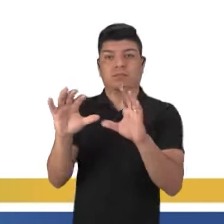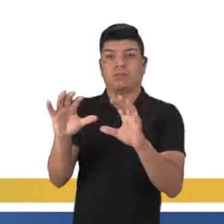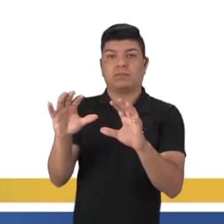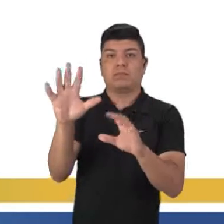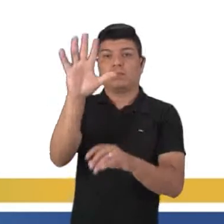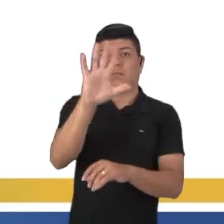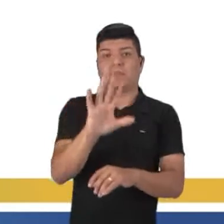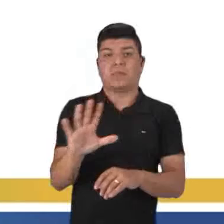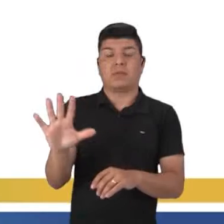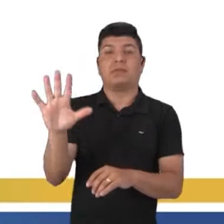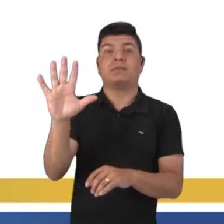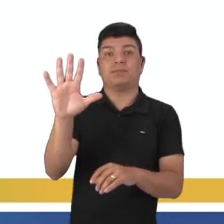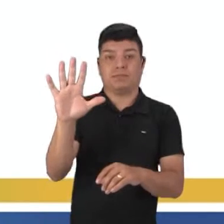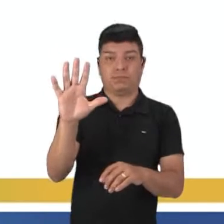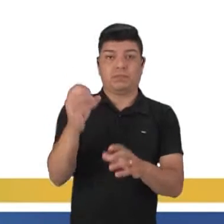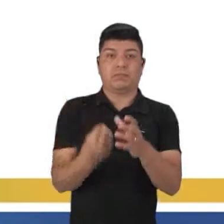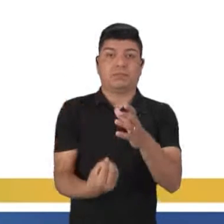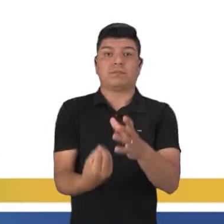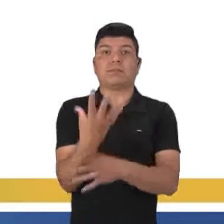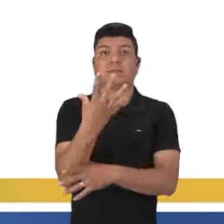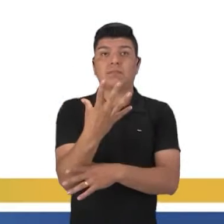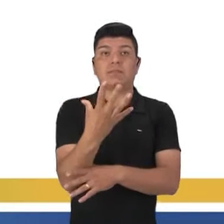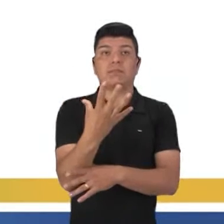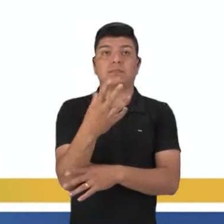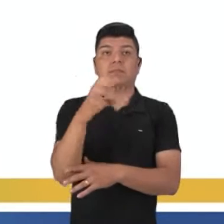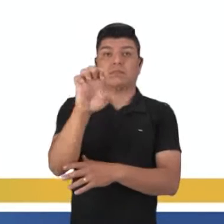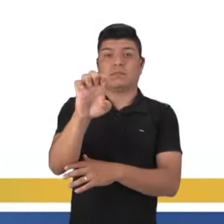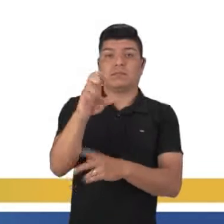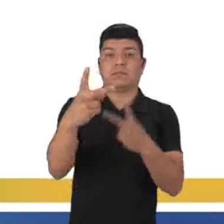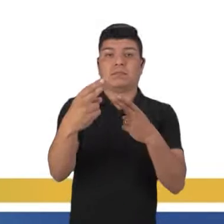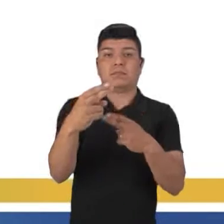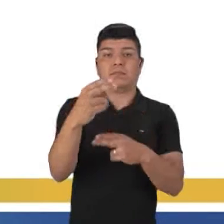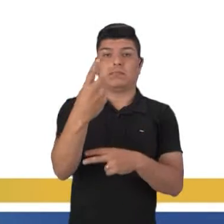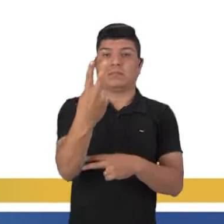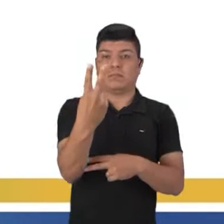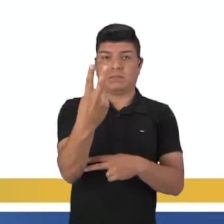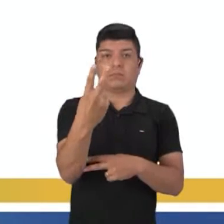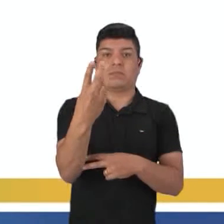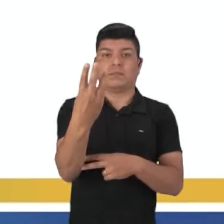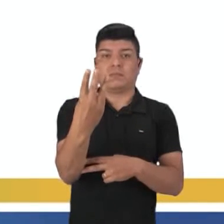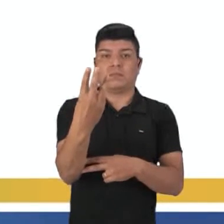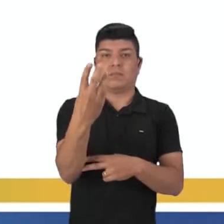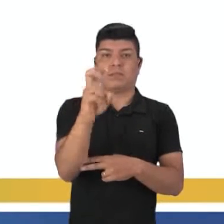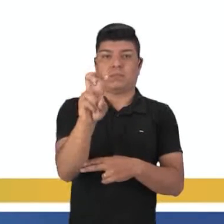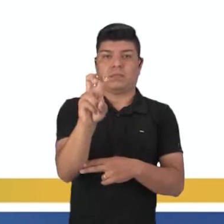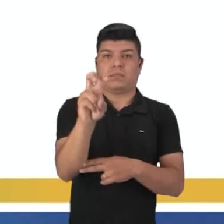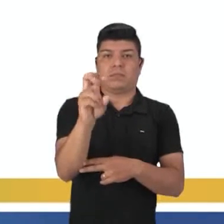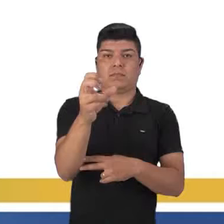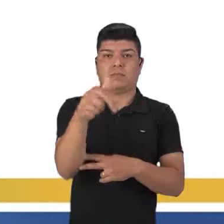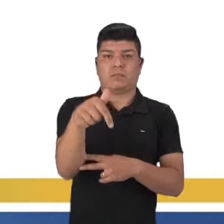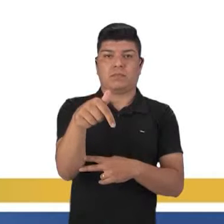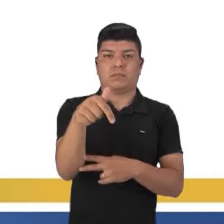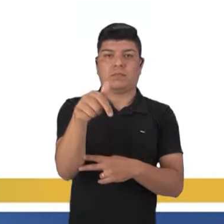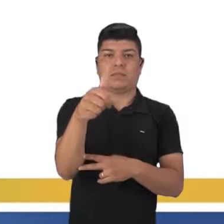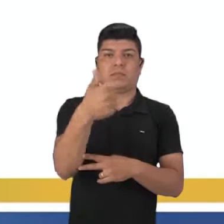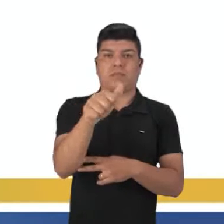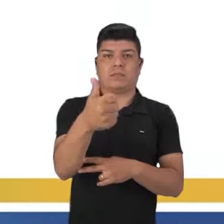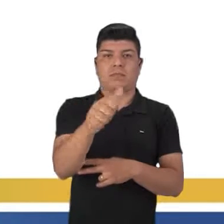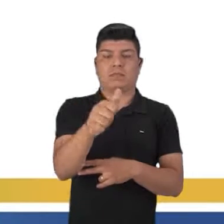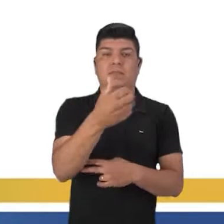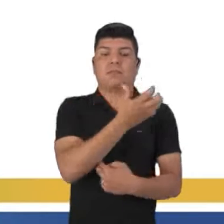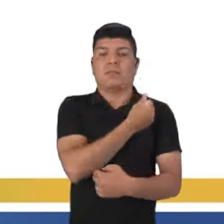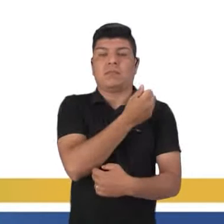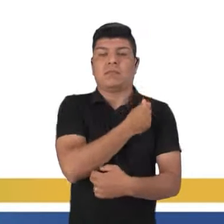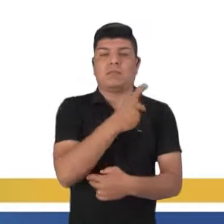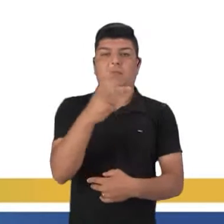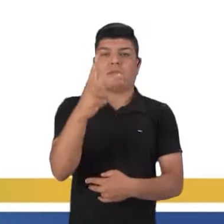espaço favorável, ele vai ser formado por E é igual a 2, 3, 5, 7 e 11, que são os